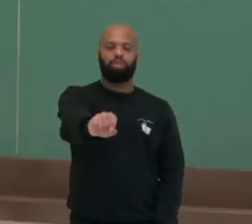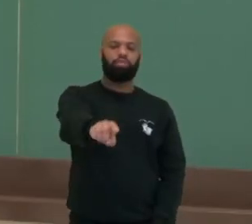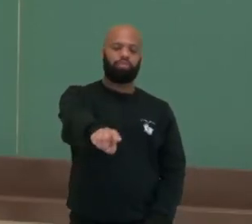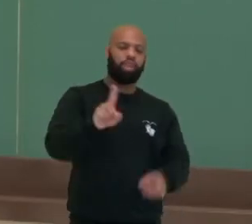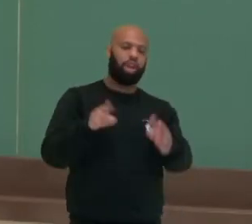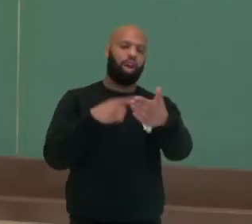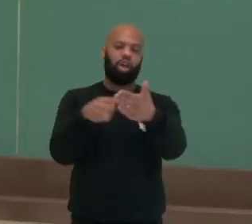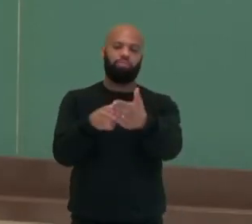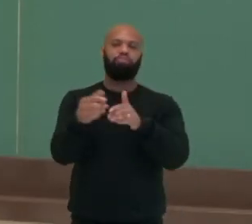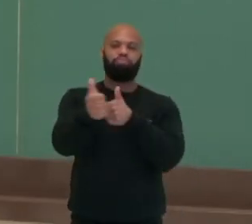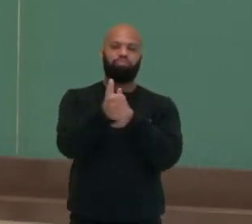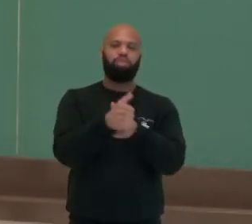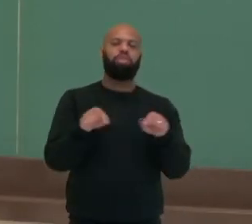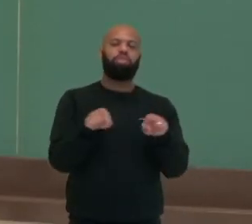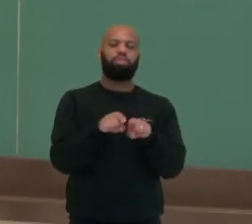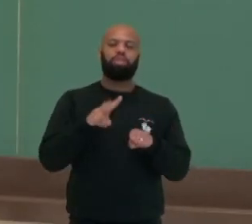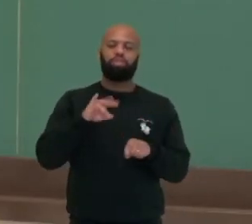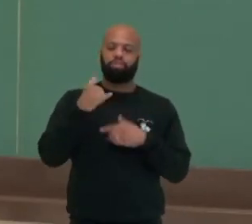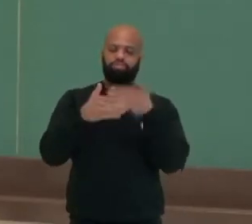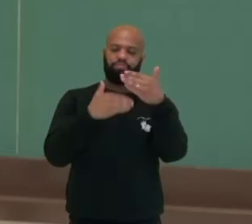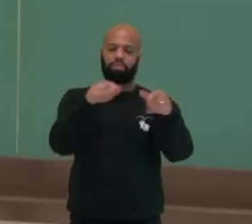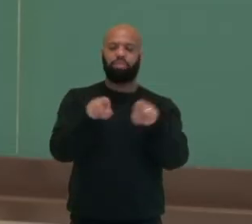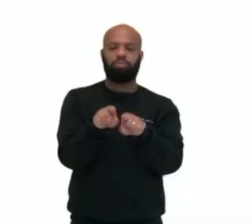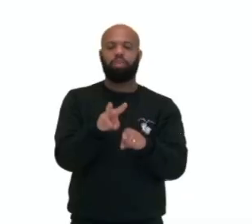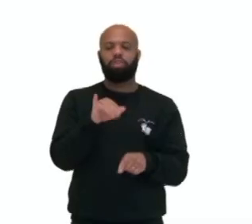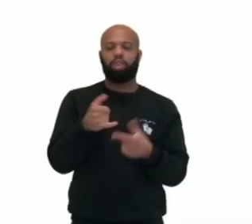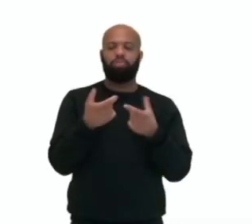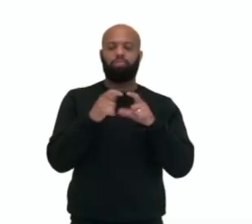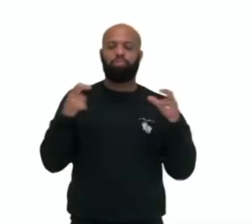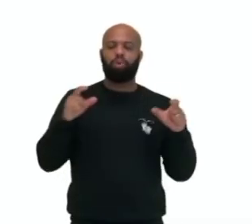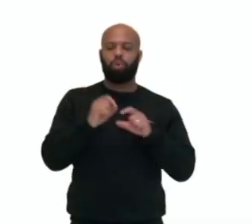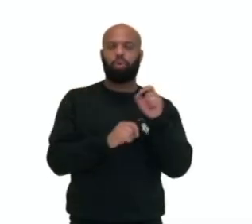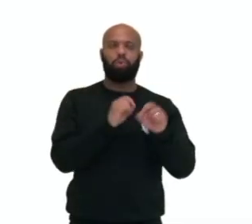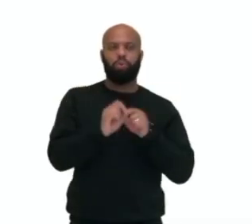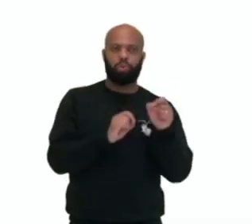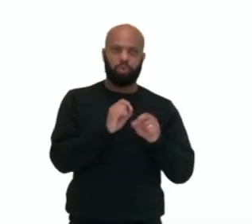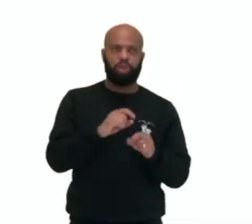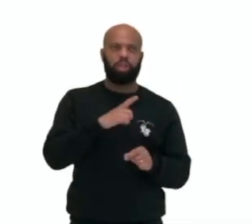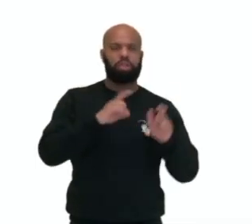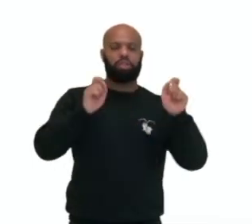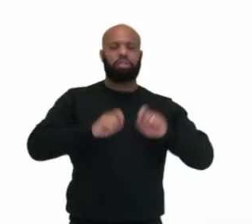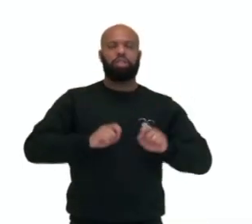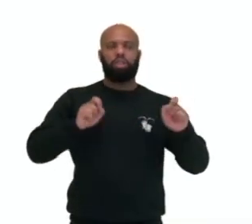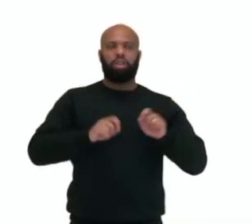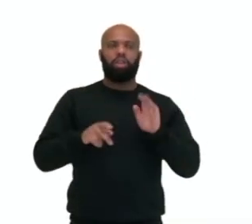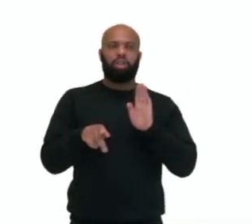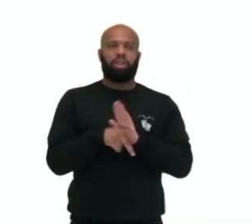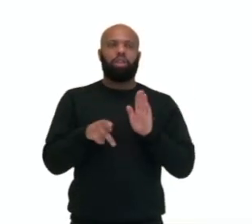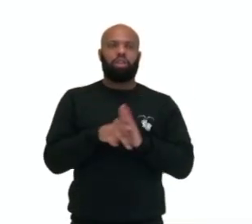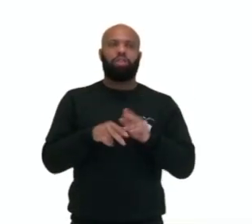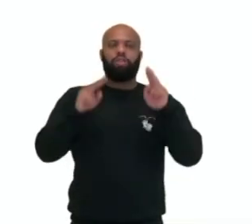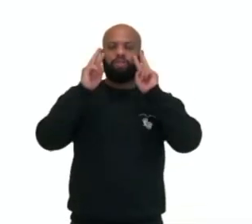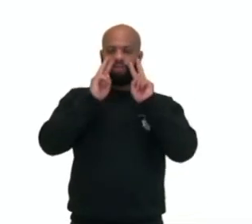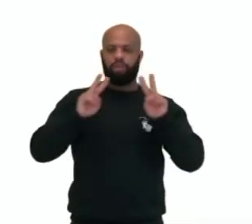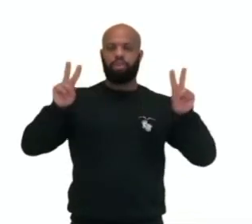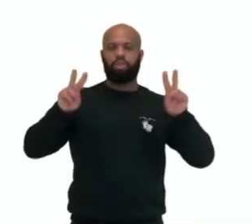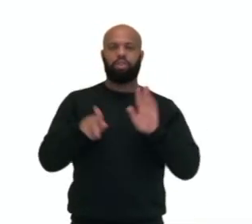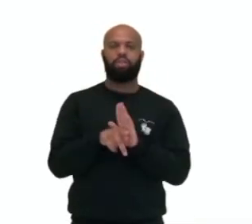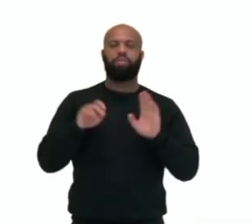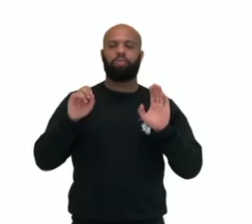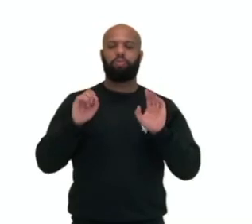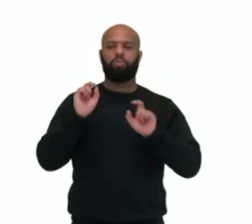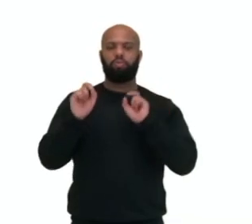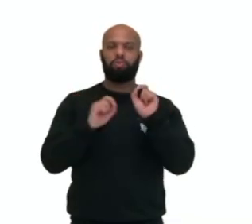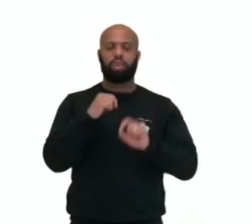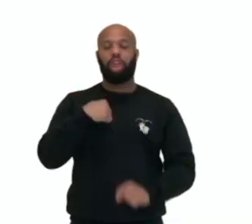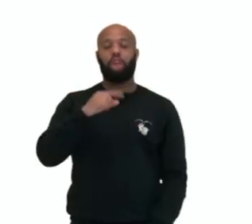bola-alvo, desenvolvendo e aumentando, entre outras funções, a capacidade visomotora. Então, o que eu